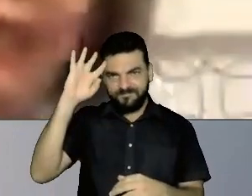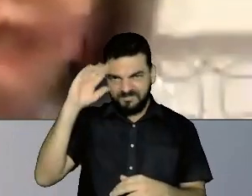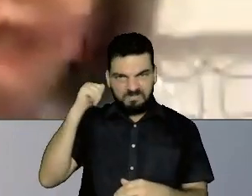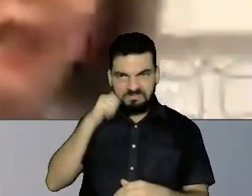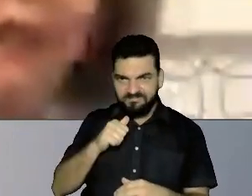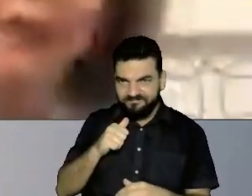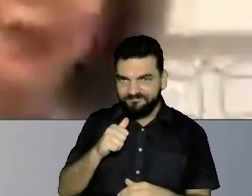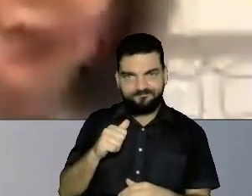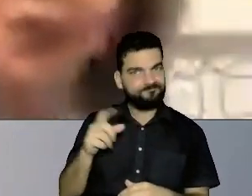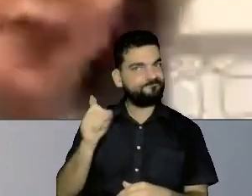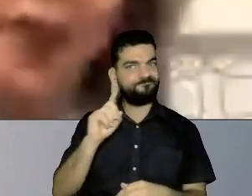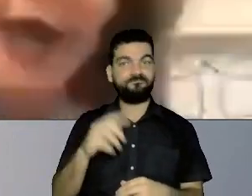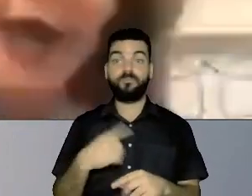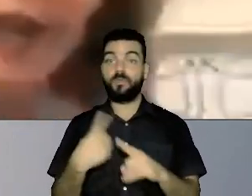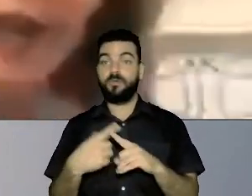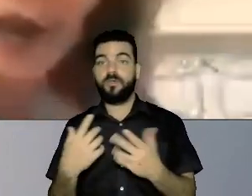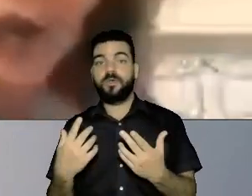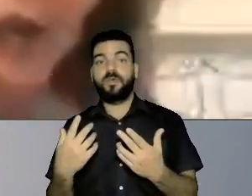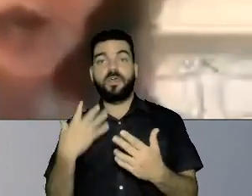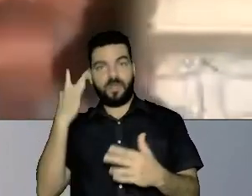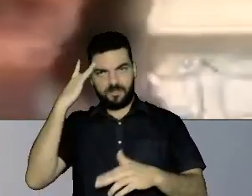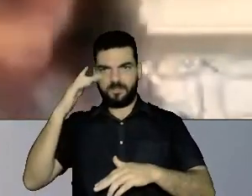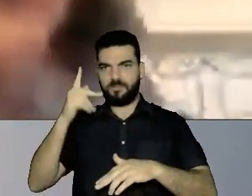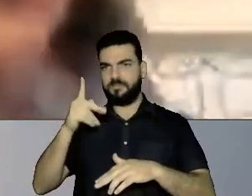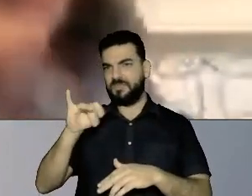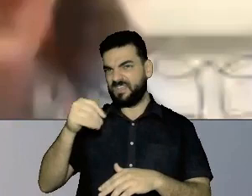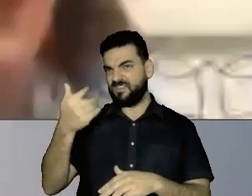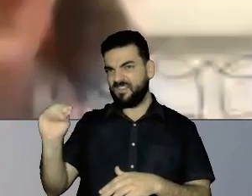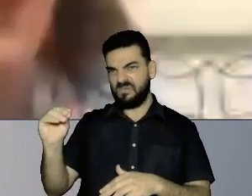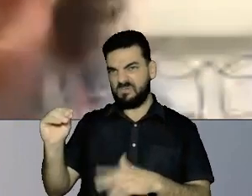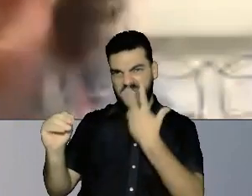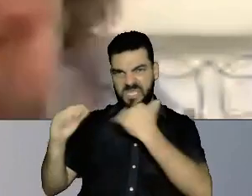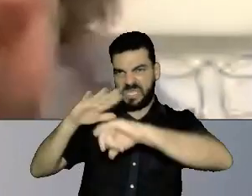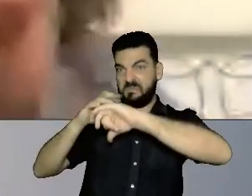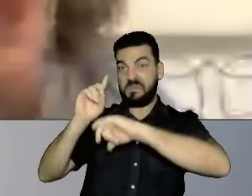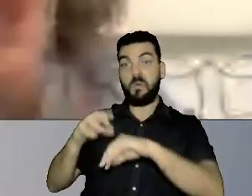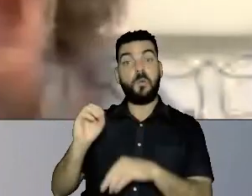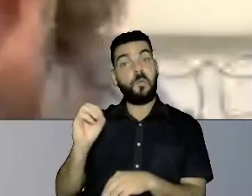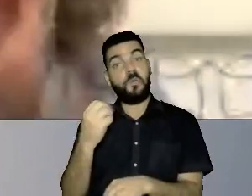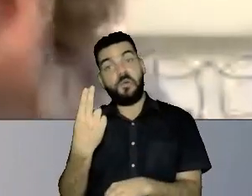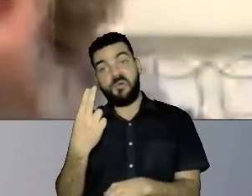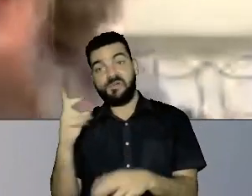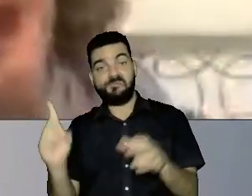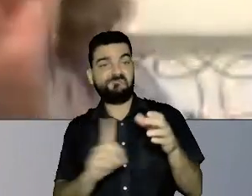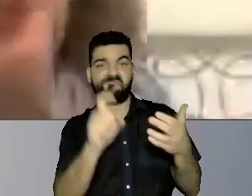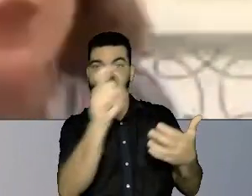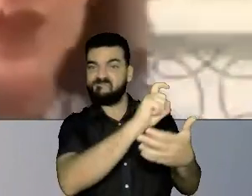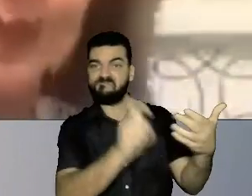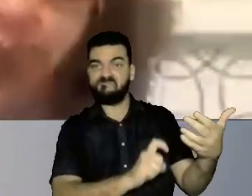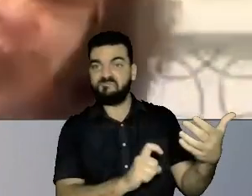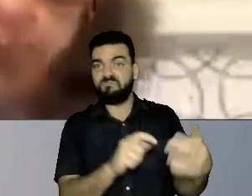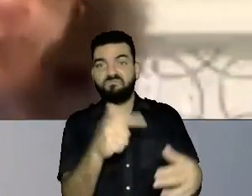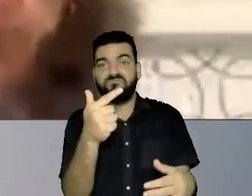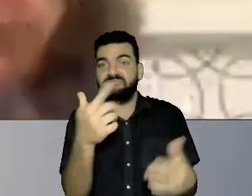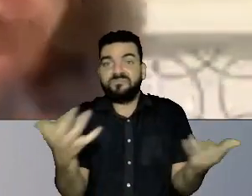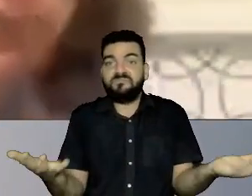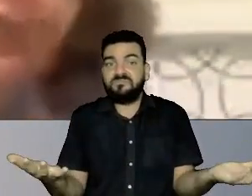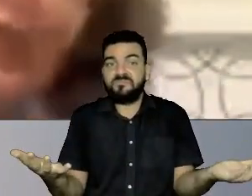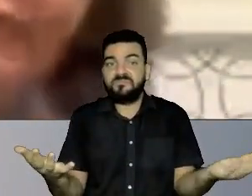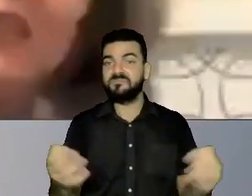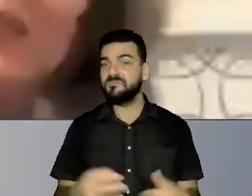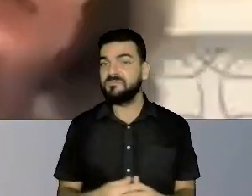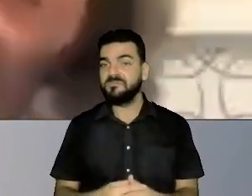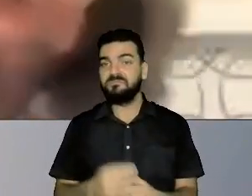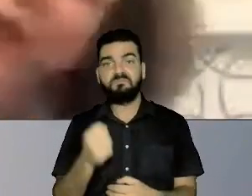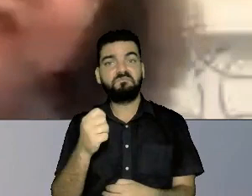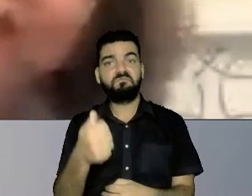ela é aquela que picha, ela é aquela criminosa, nem é aquela que mais produz arte,